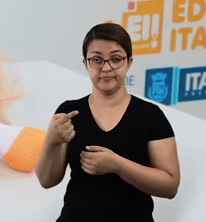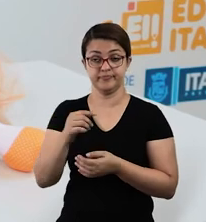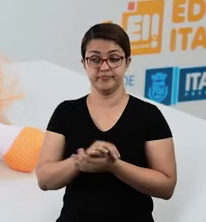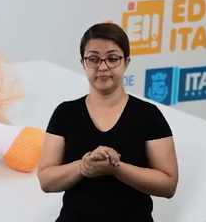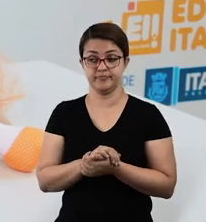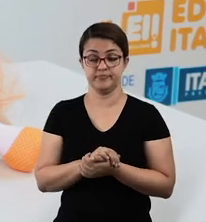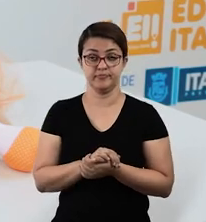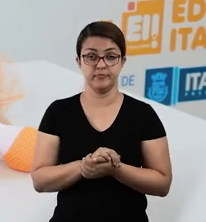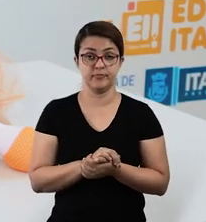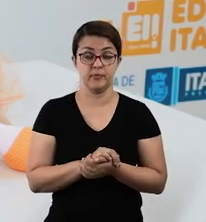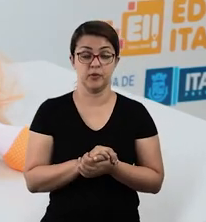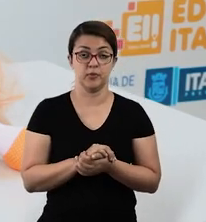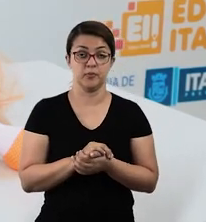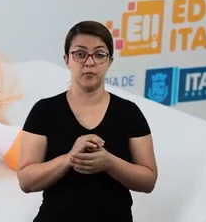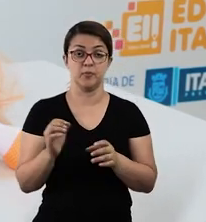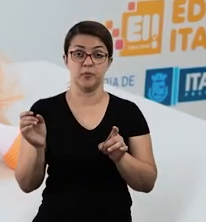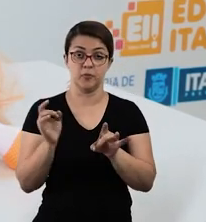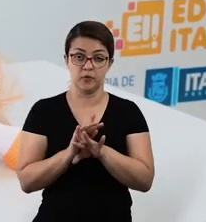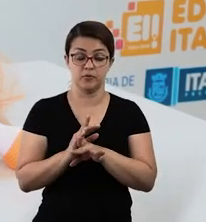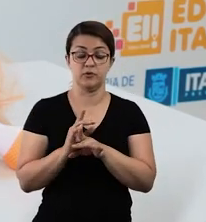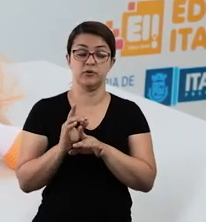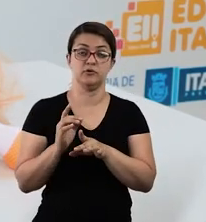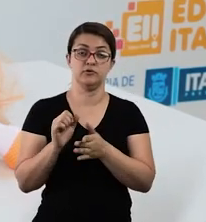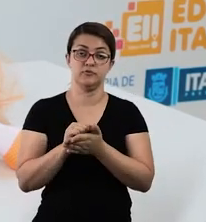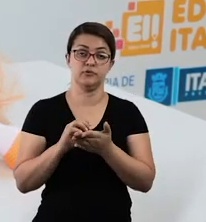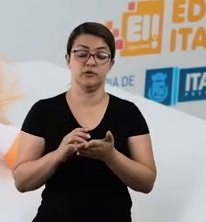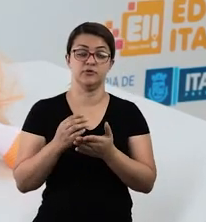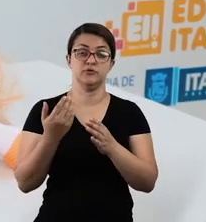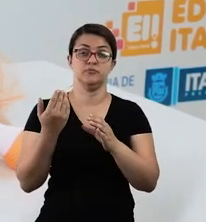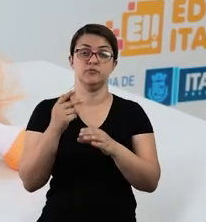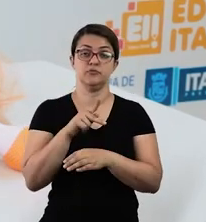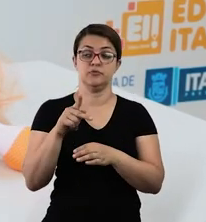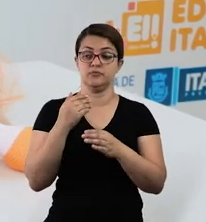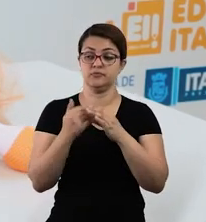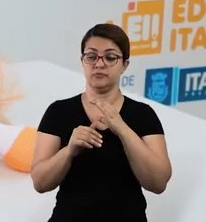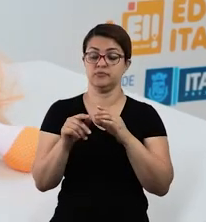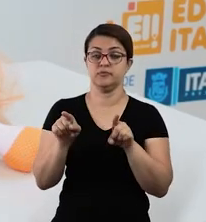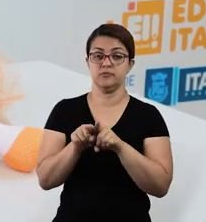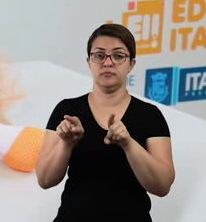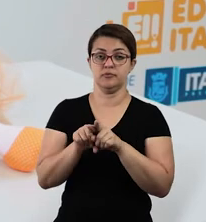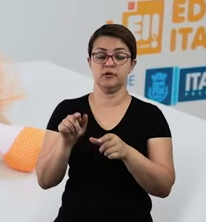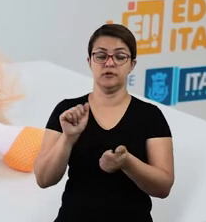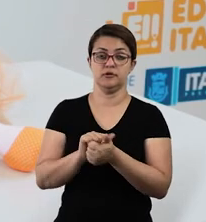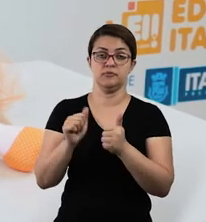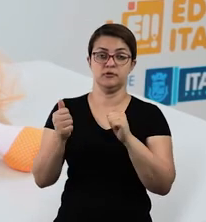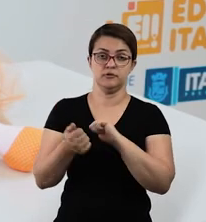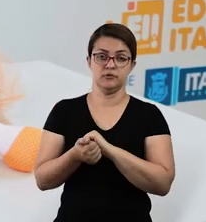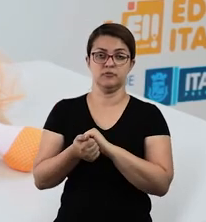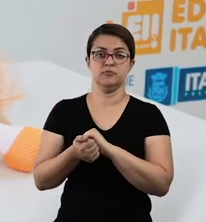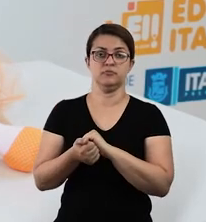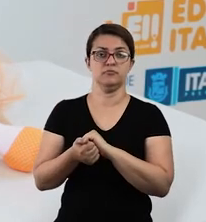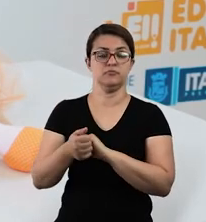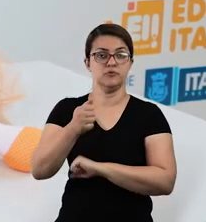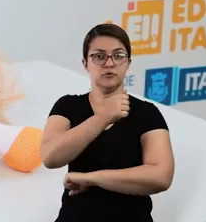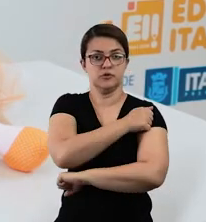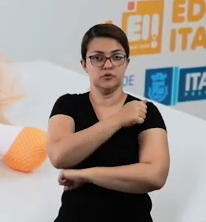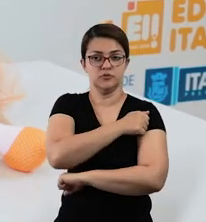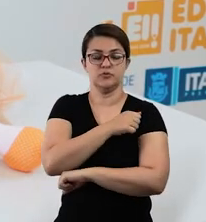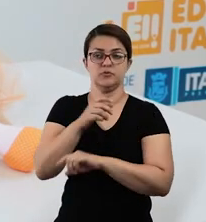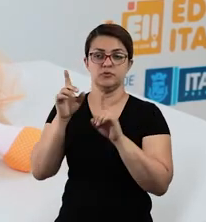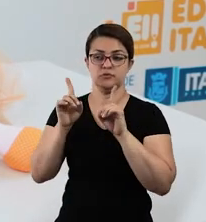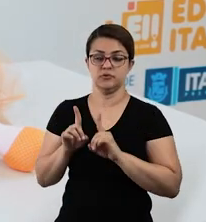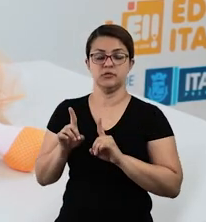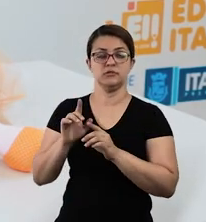Após isso, mande para sua professora essa atividade. E aqui também temos adaptação para estudantes com deficiência.